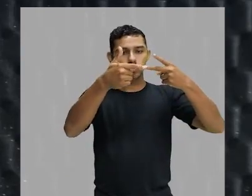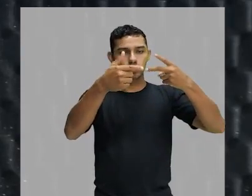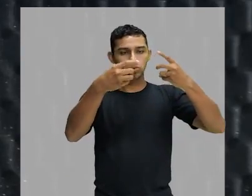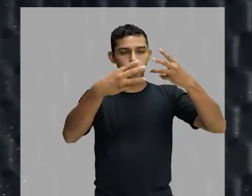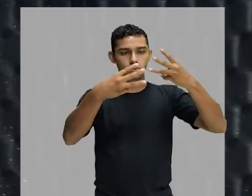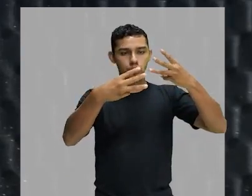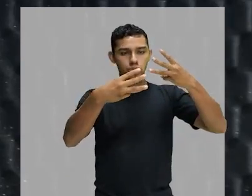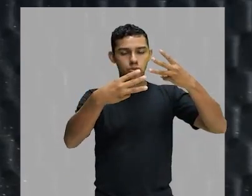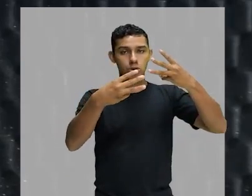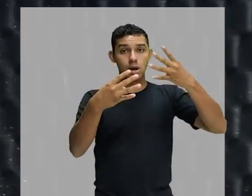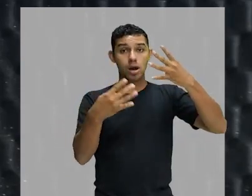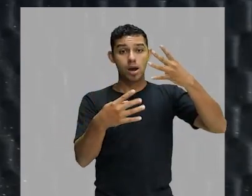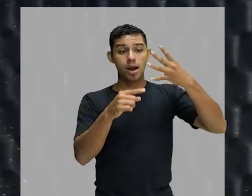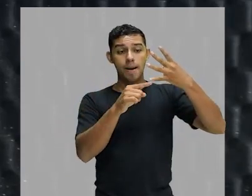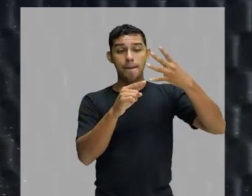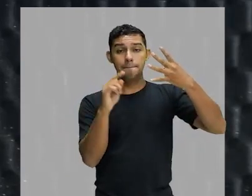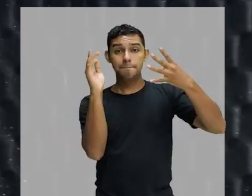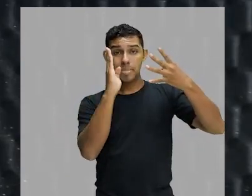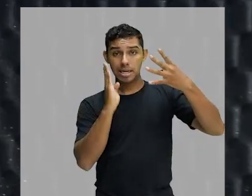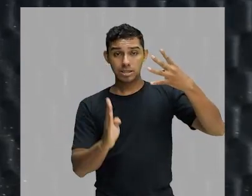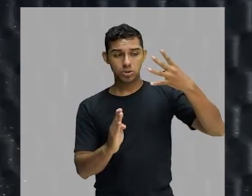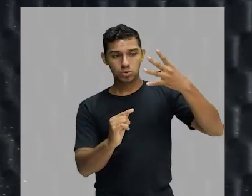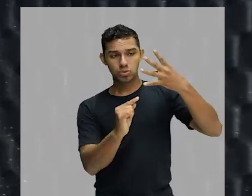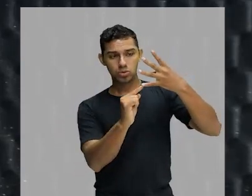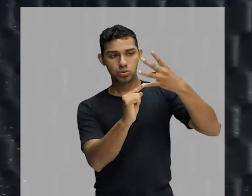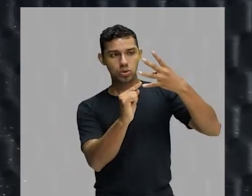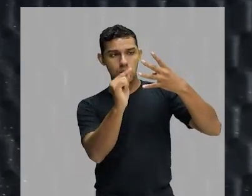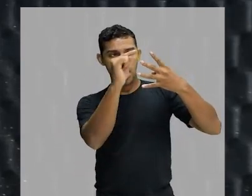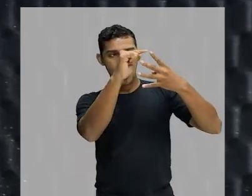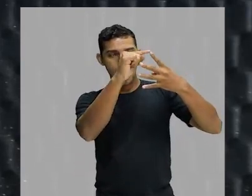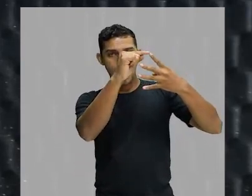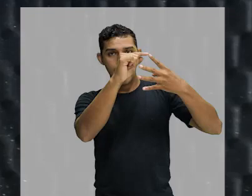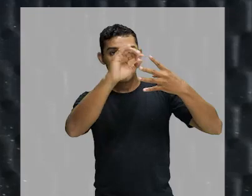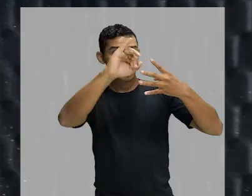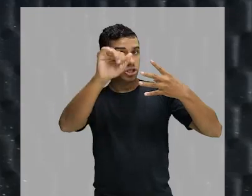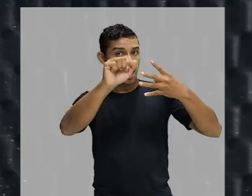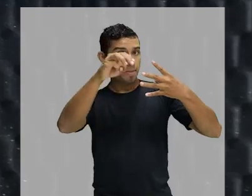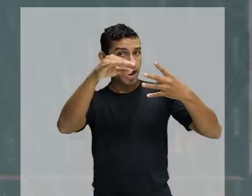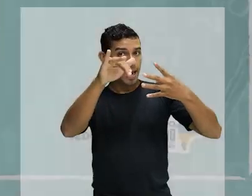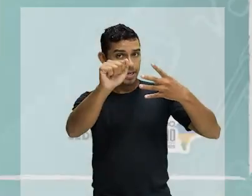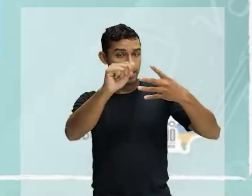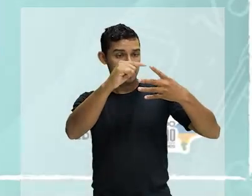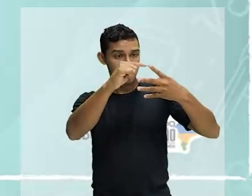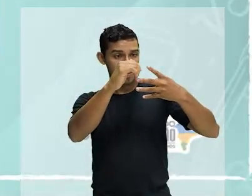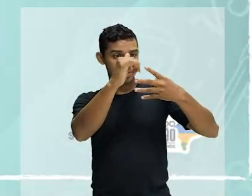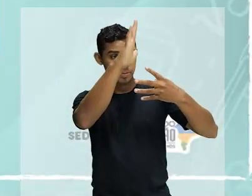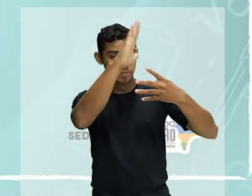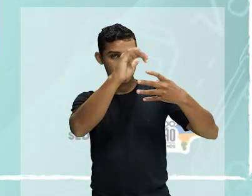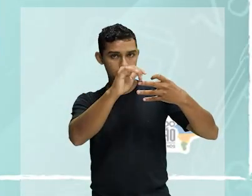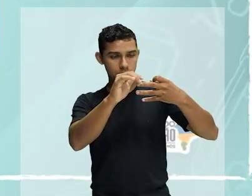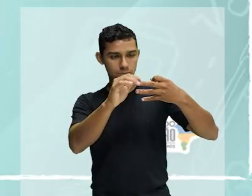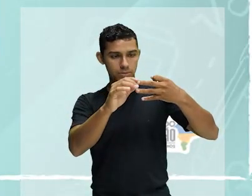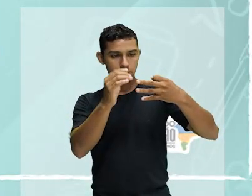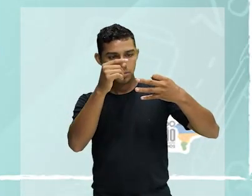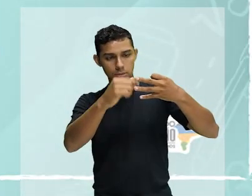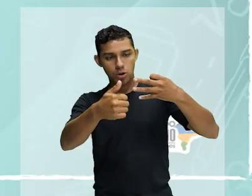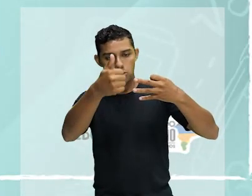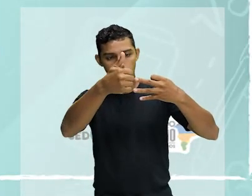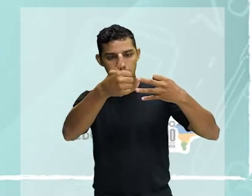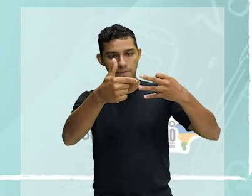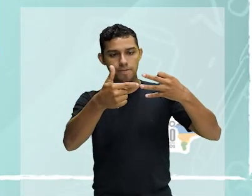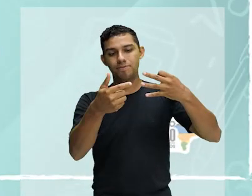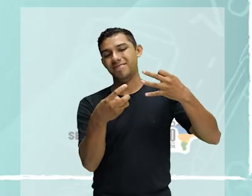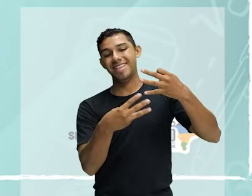primeiro, o Brasil subiu para 3º. Trouxe uma medalha de bronze para o Brasil, para um maranhense. Está aqui, ó,